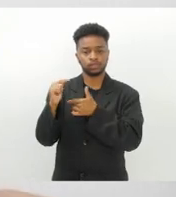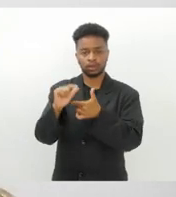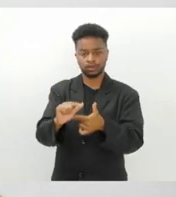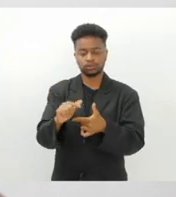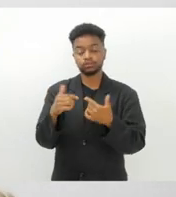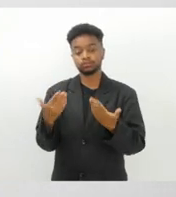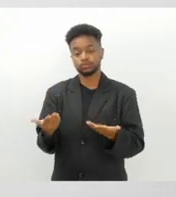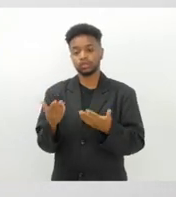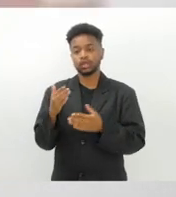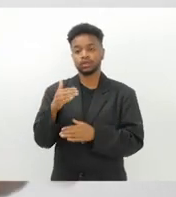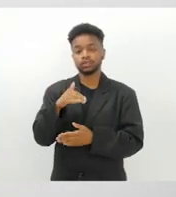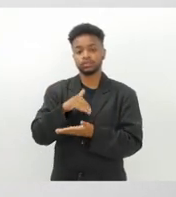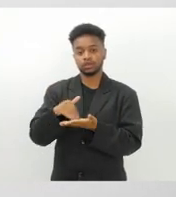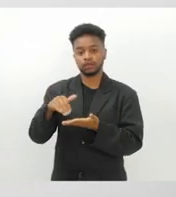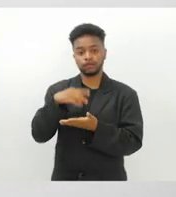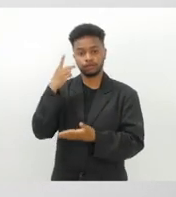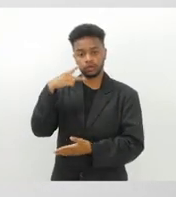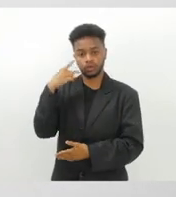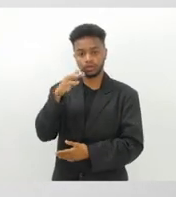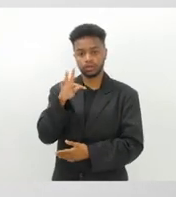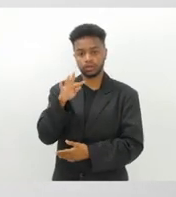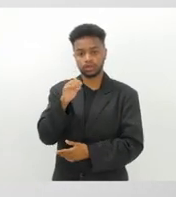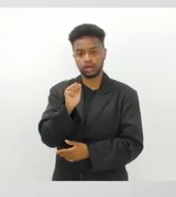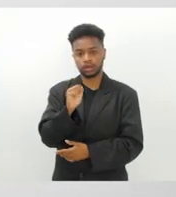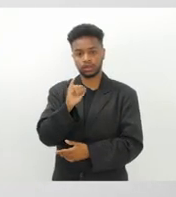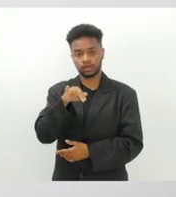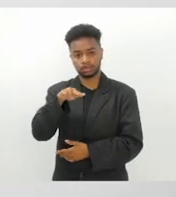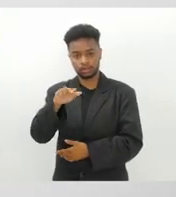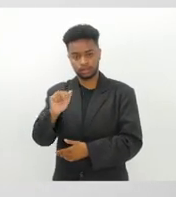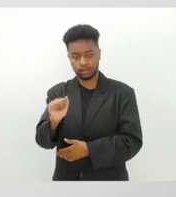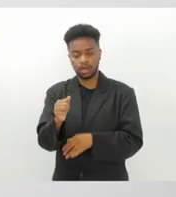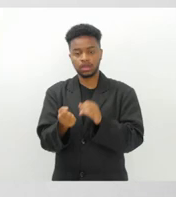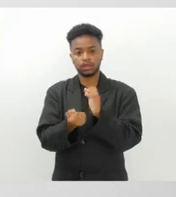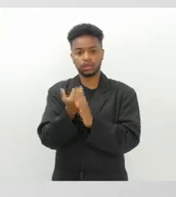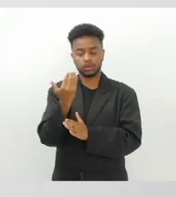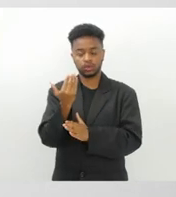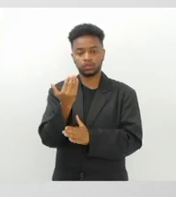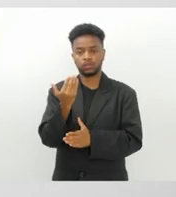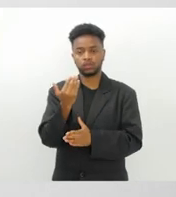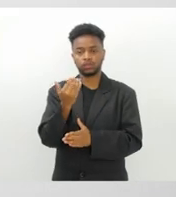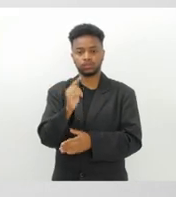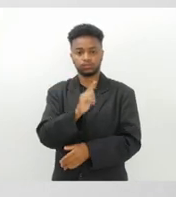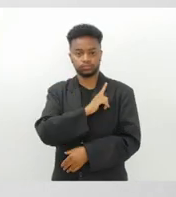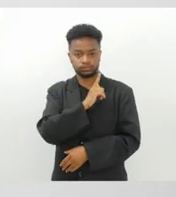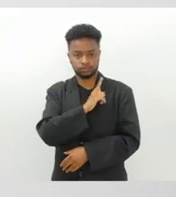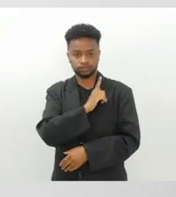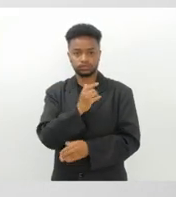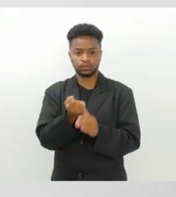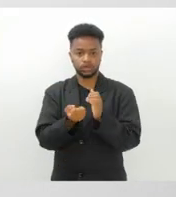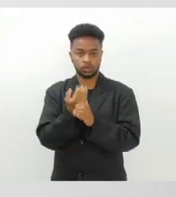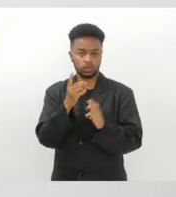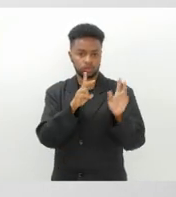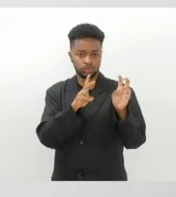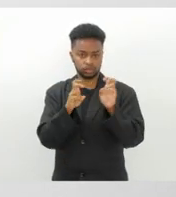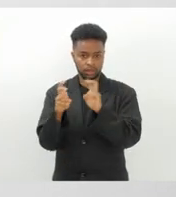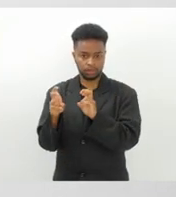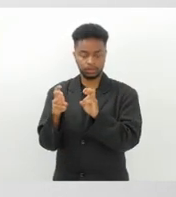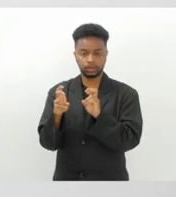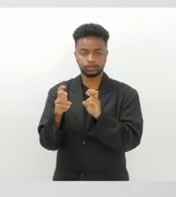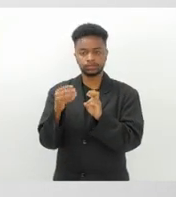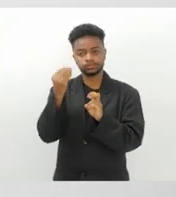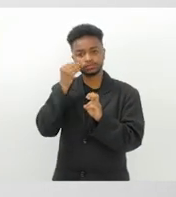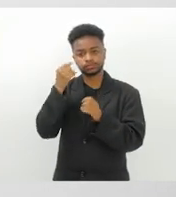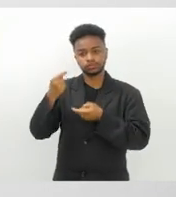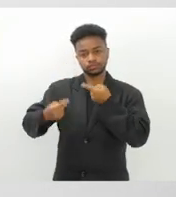secretária, vereadora Tainá de Paula, criou essa gerência, né, essa pasta, para justamente